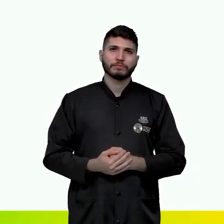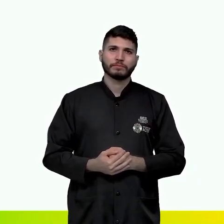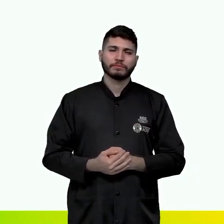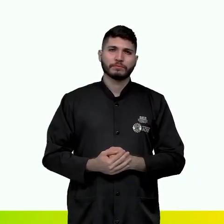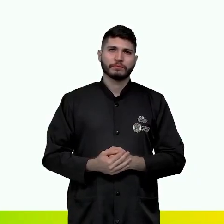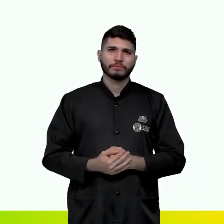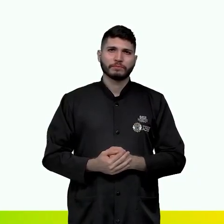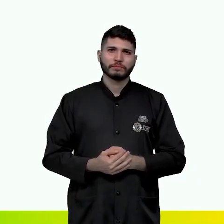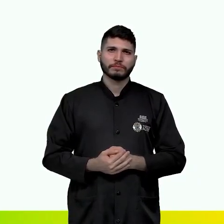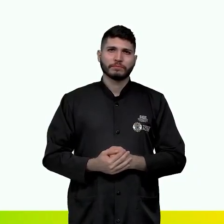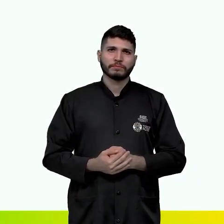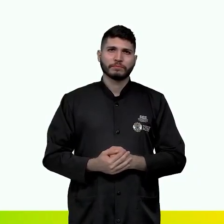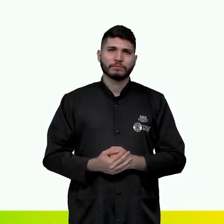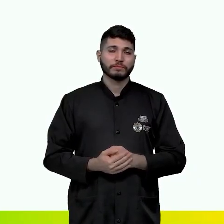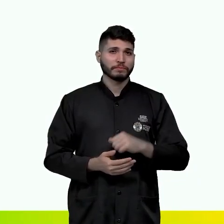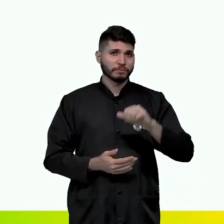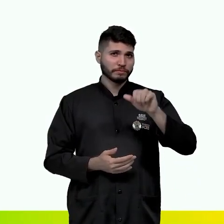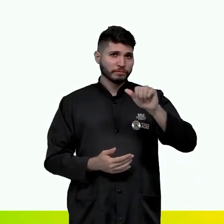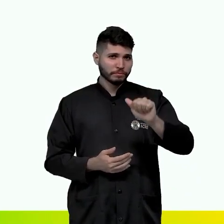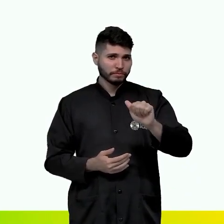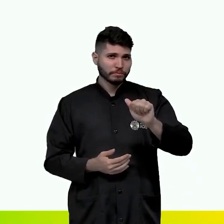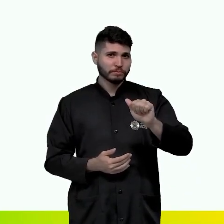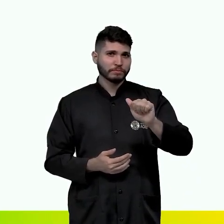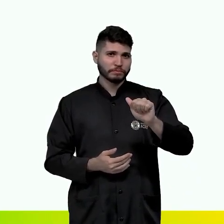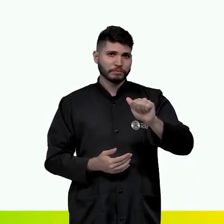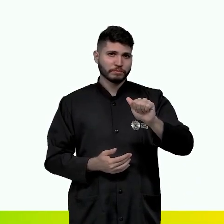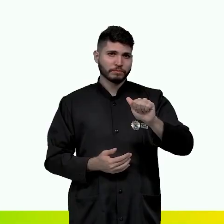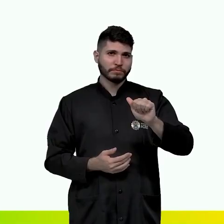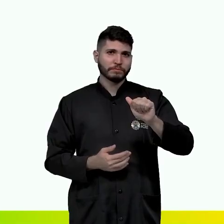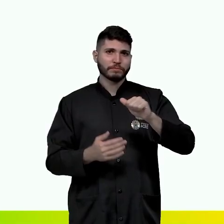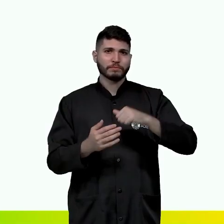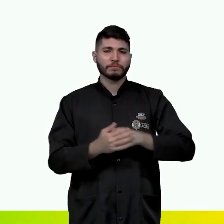que a área desse setor é